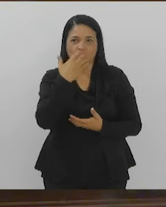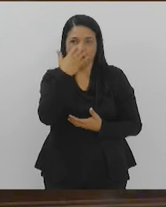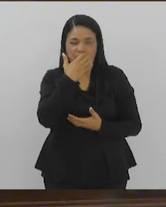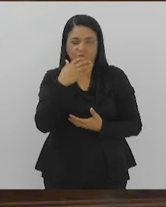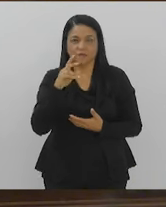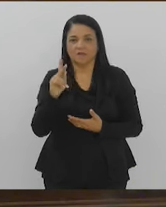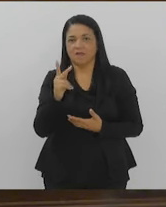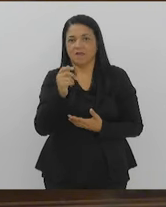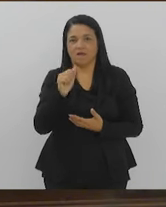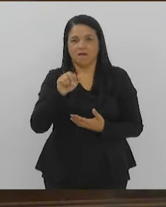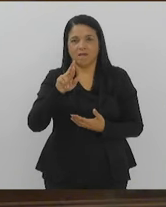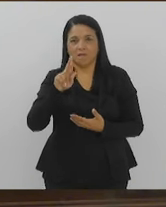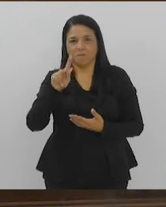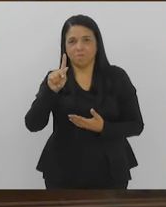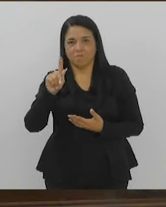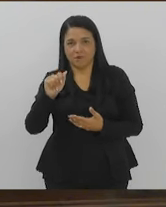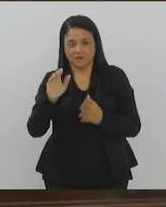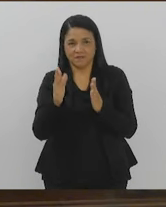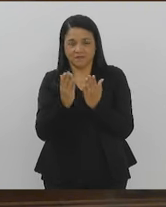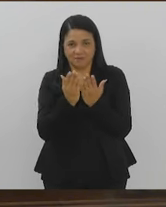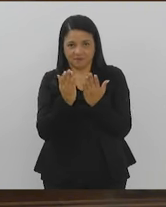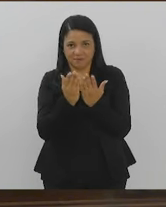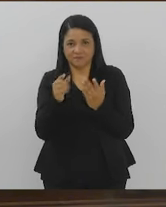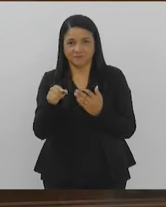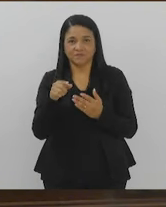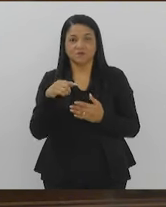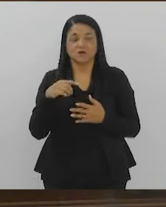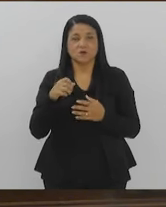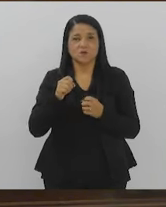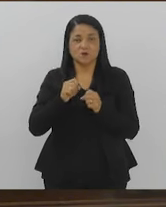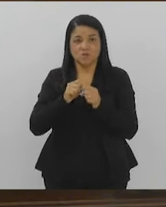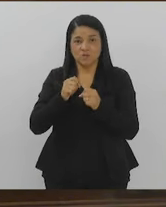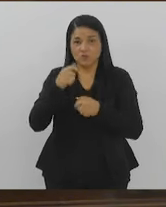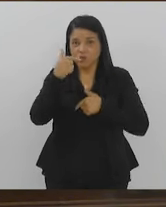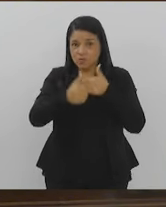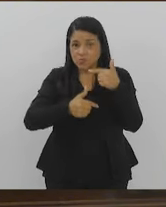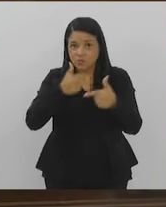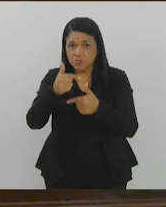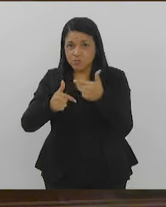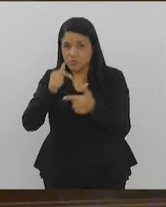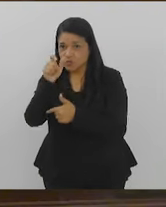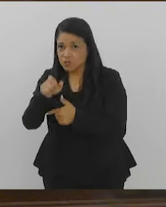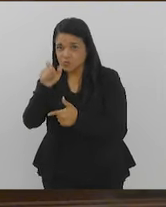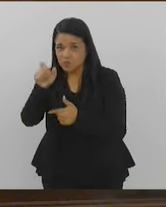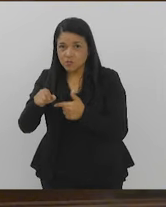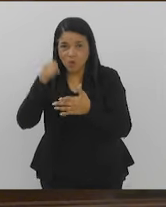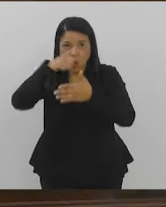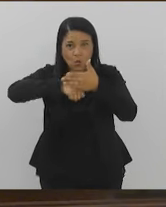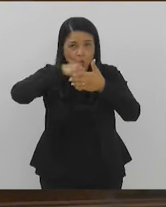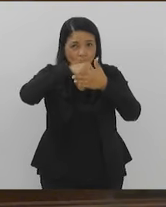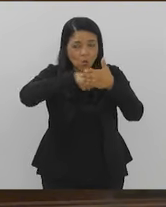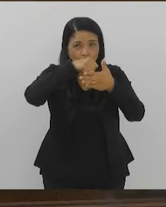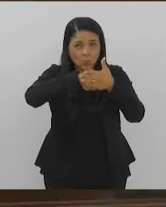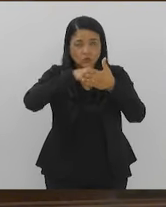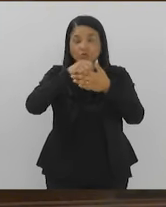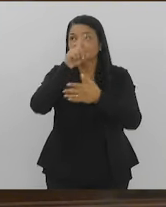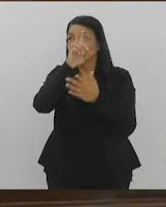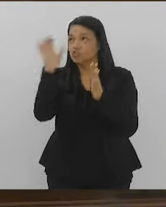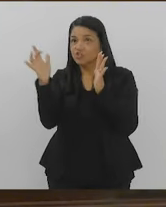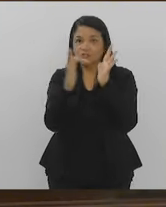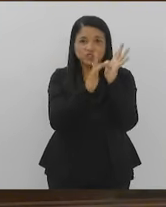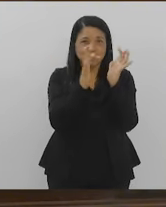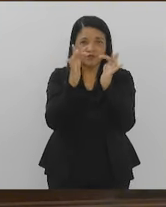Cristã. Os guerreiros se preparam para a grande luta. É Jesus